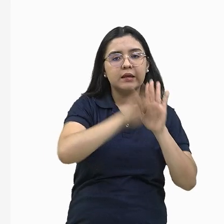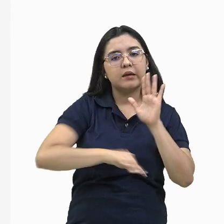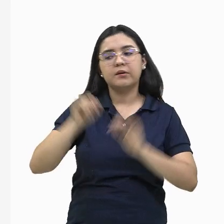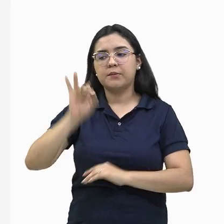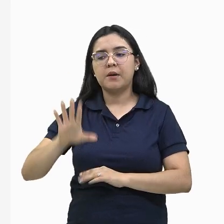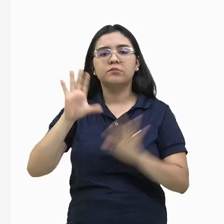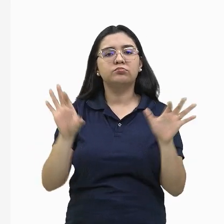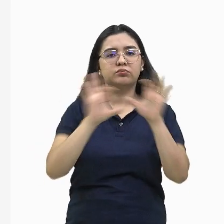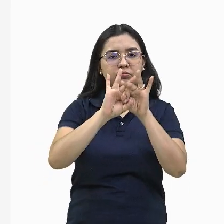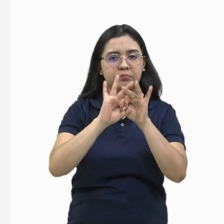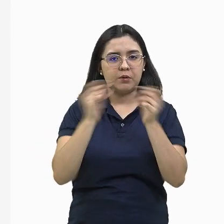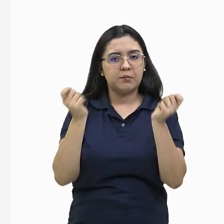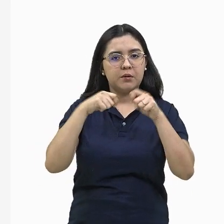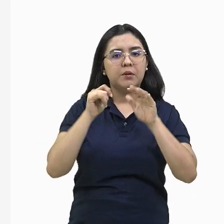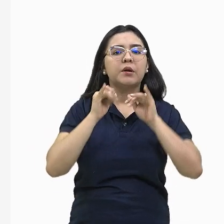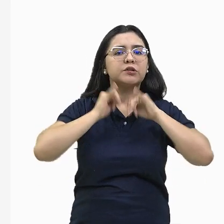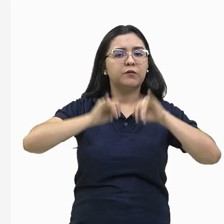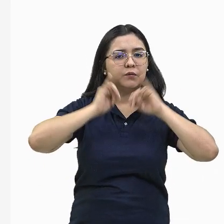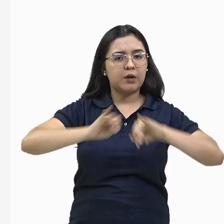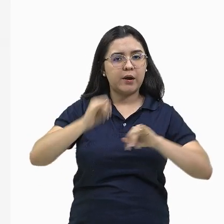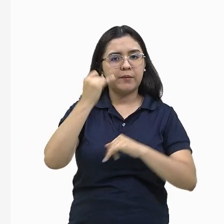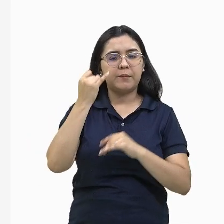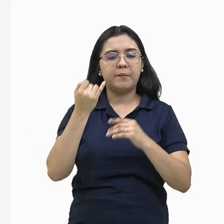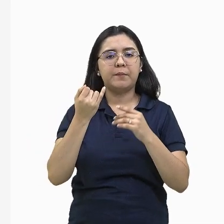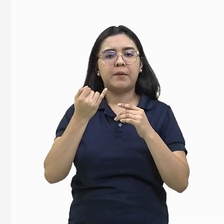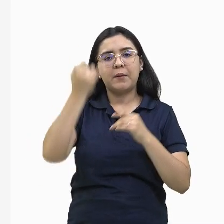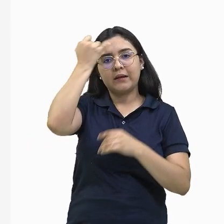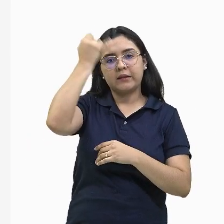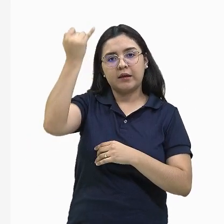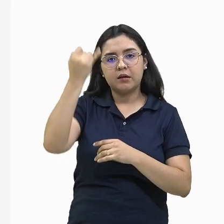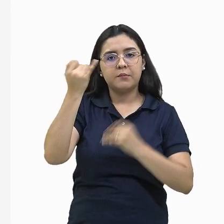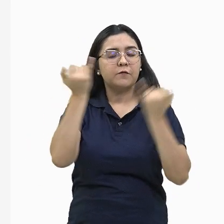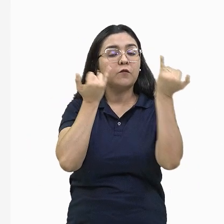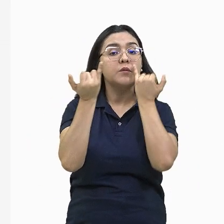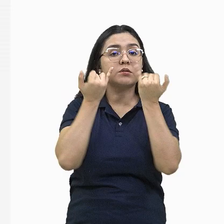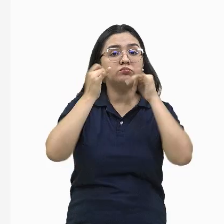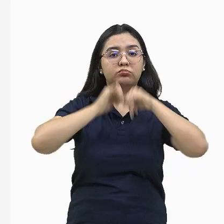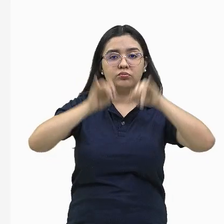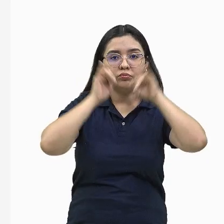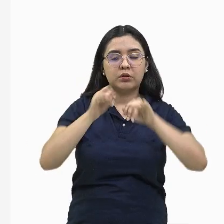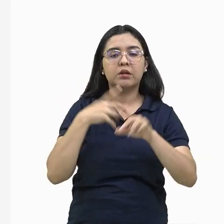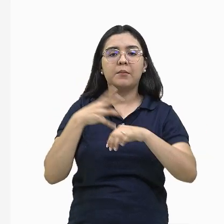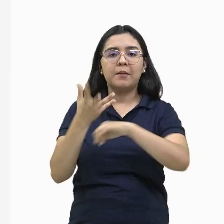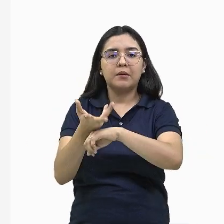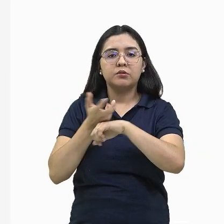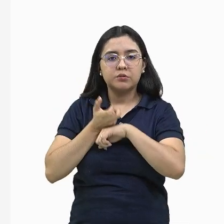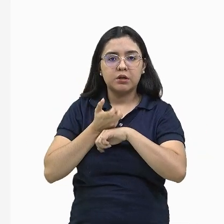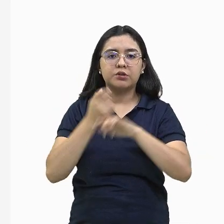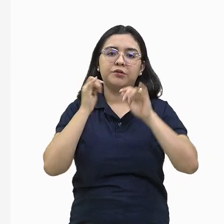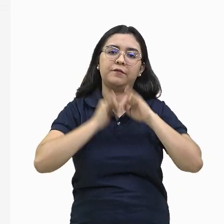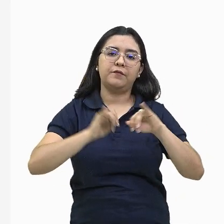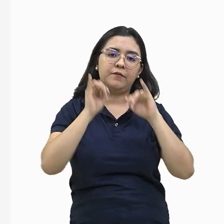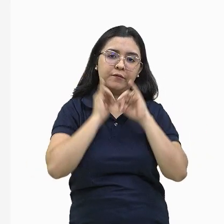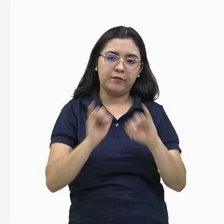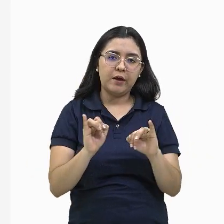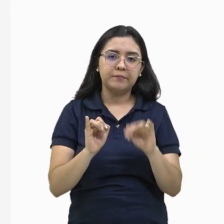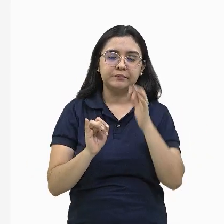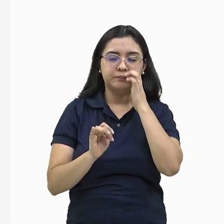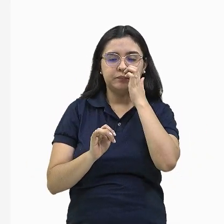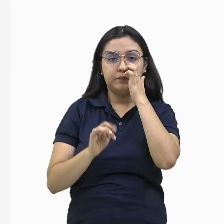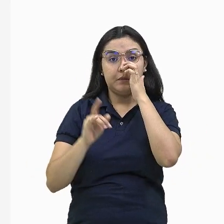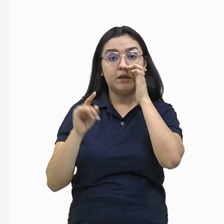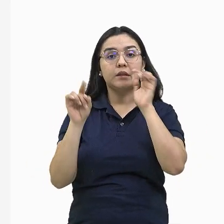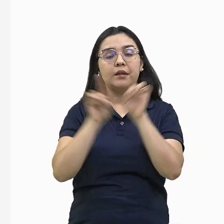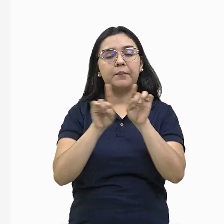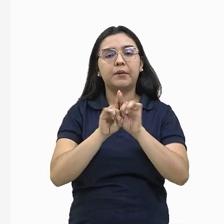linguagem para transmitir uma mensagem, para transmitir uma informação, para persuadir, divulgar uma ideia e,